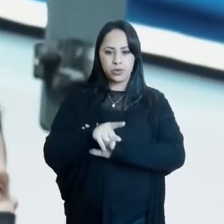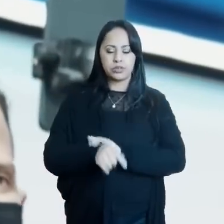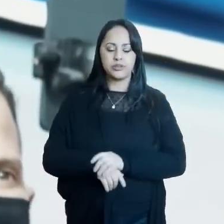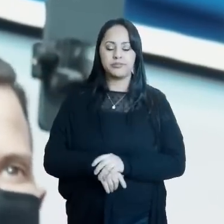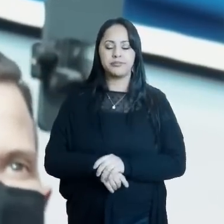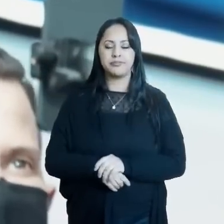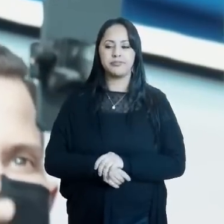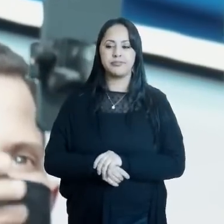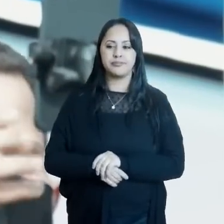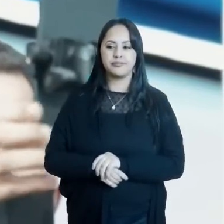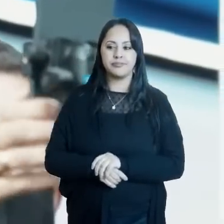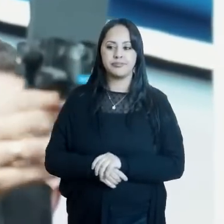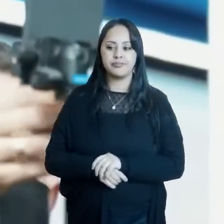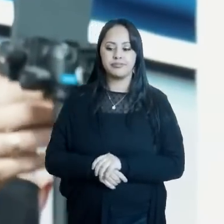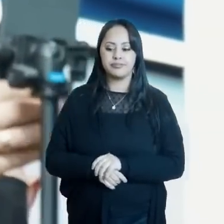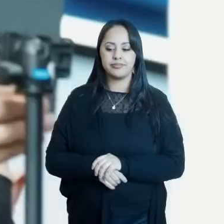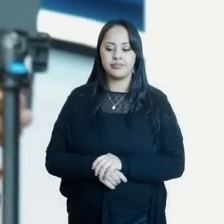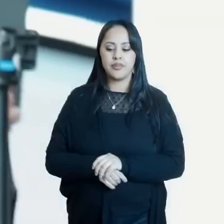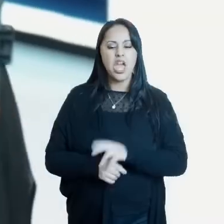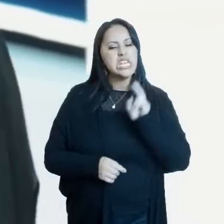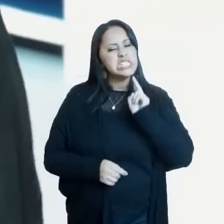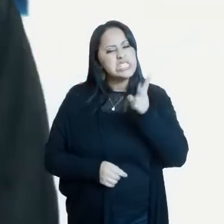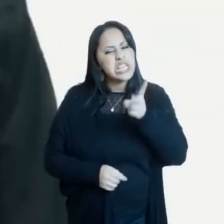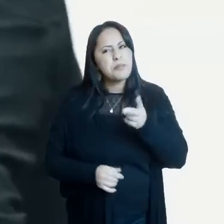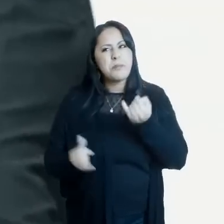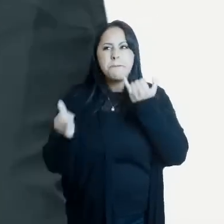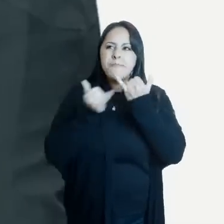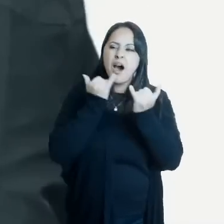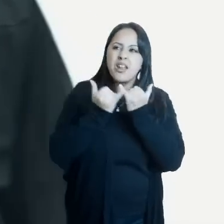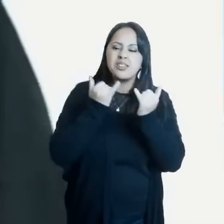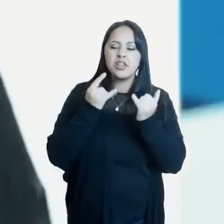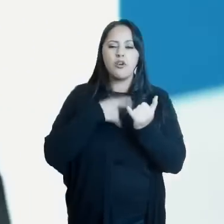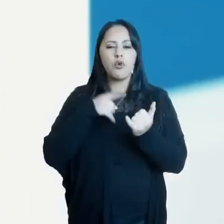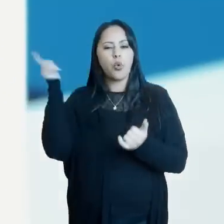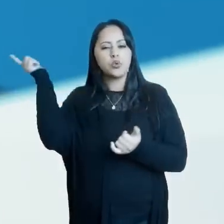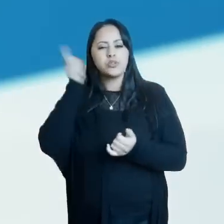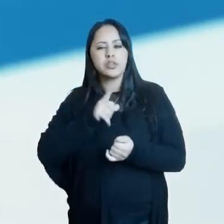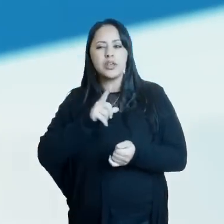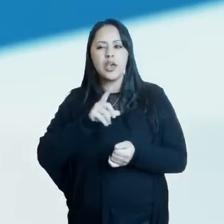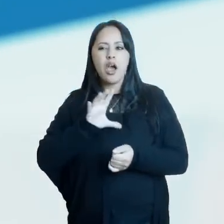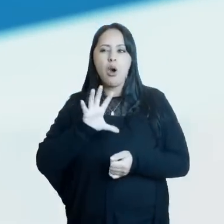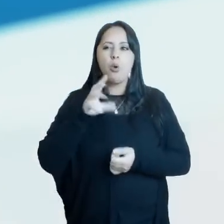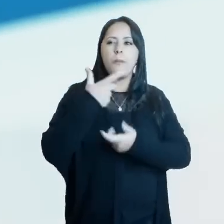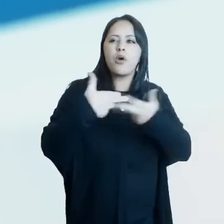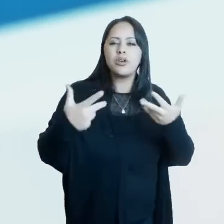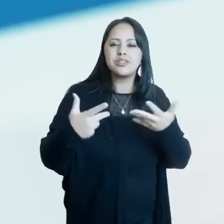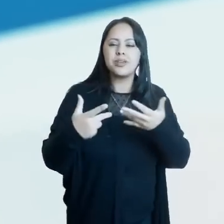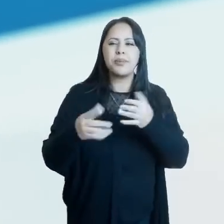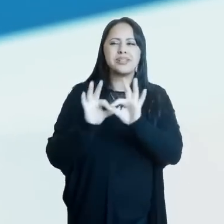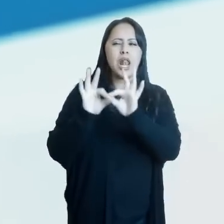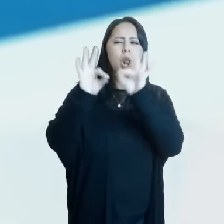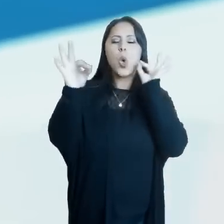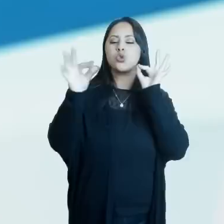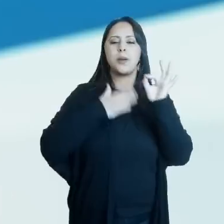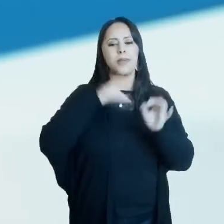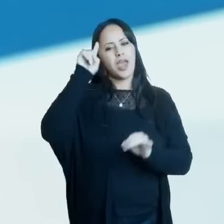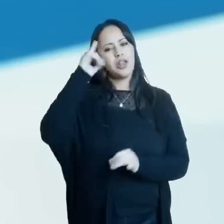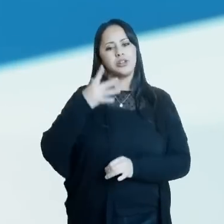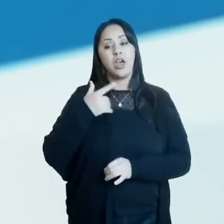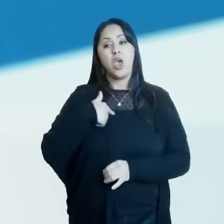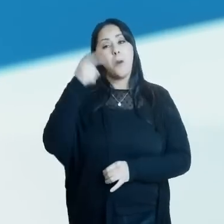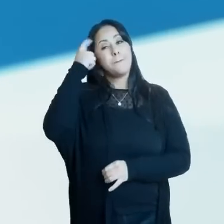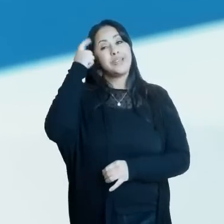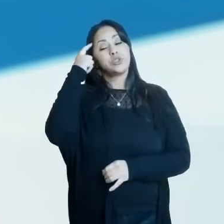Suelir Rabelo. Sempre tenho a sensação de que vou ter algo que está bem longe da minha realidade. Às vezes penso que estou ficando